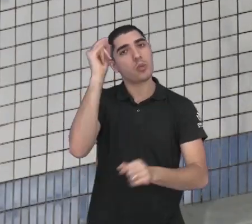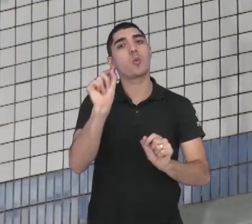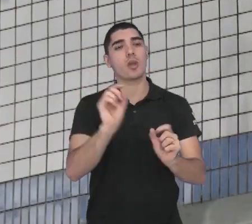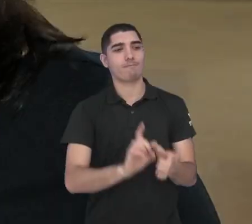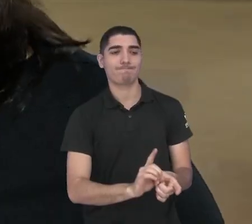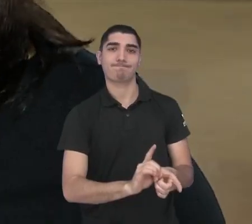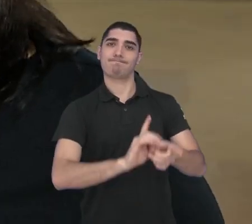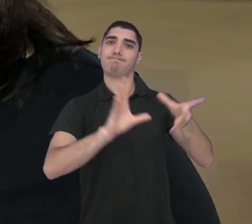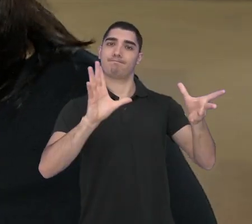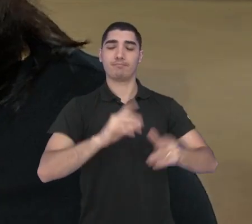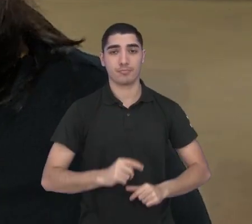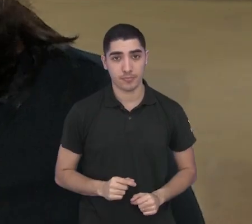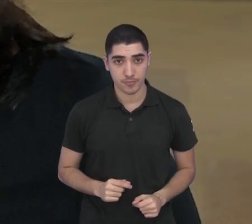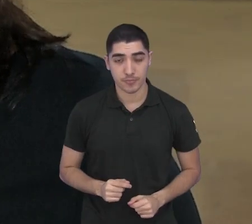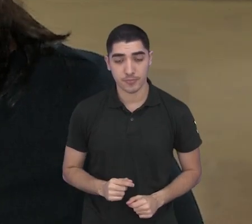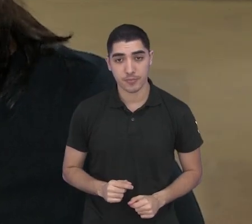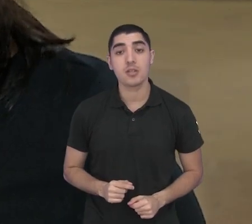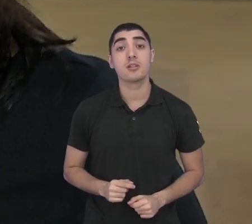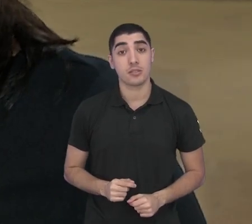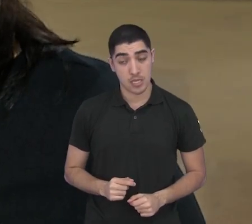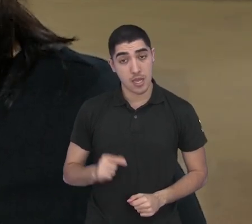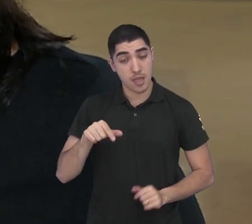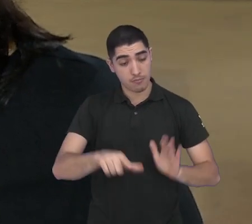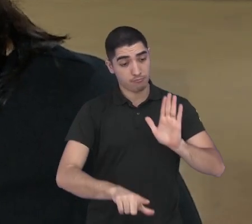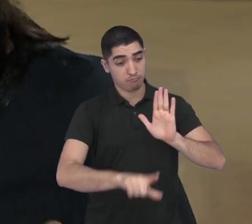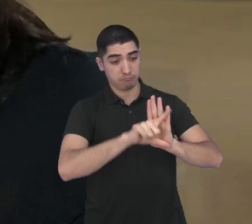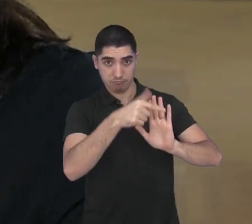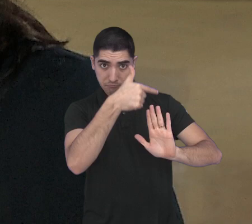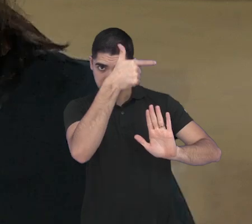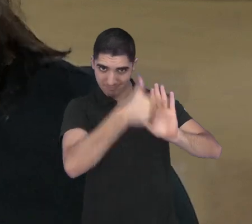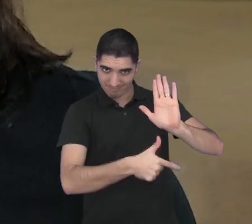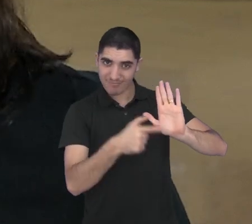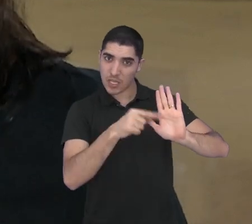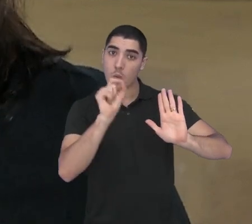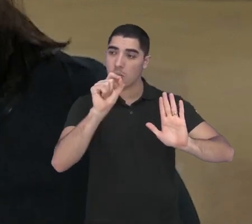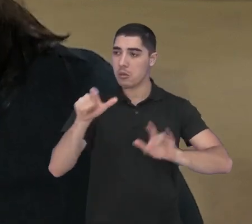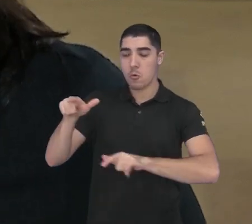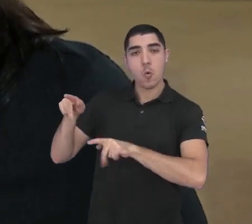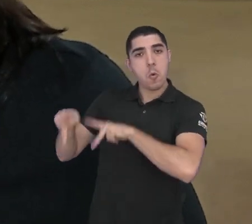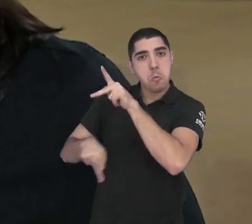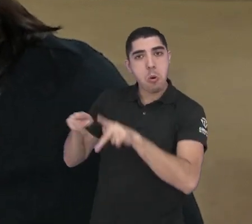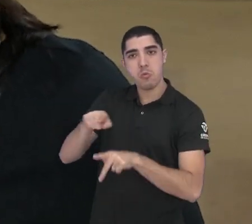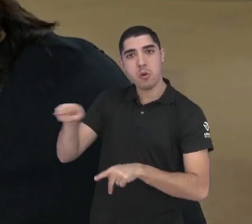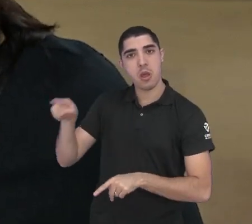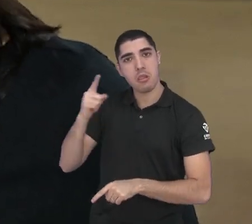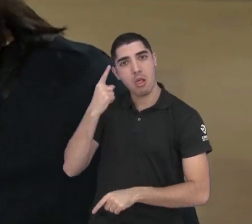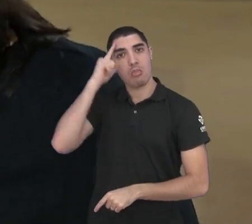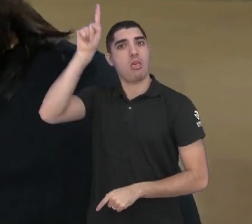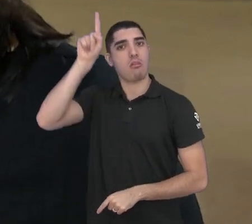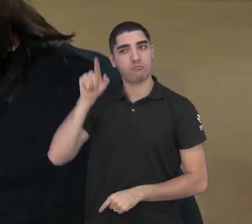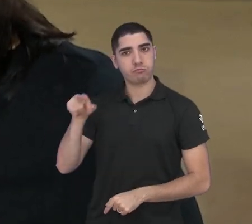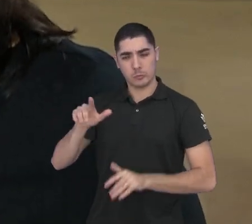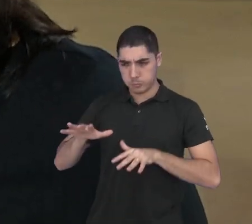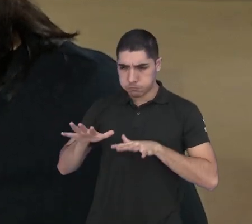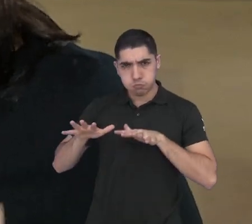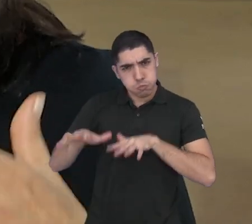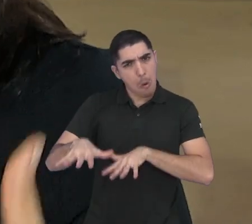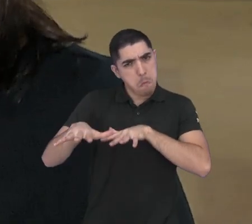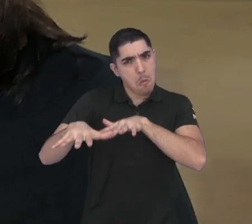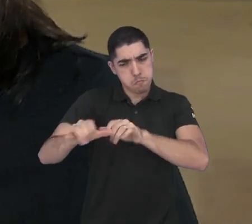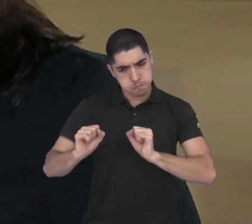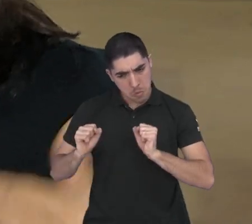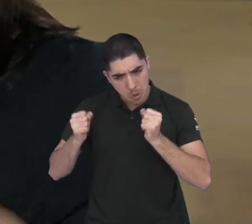democracia. Foi um projeto de lei que saiu de uma iniciativa popular Então, um avanço na questão